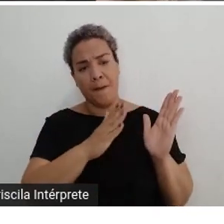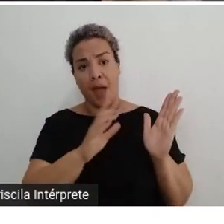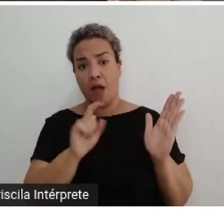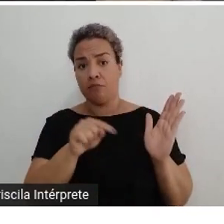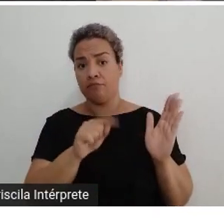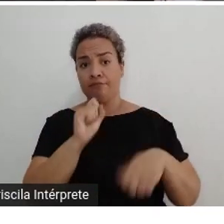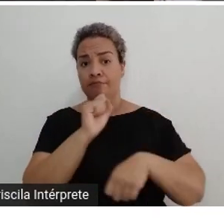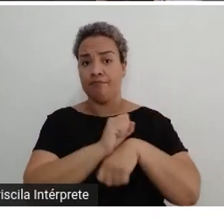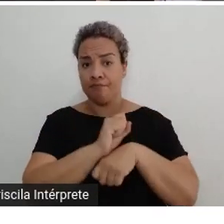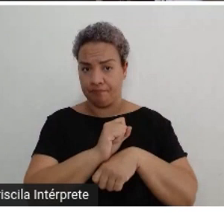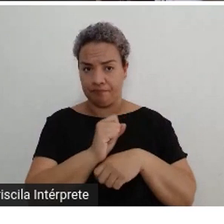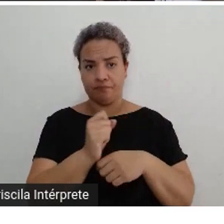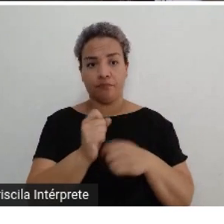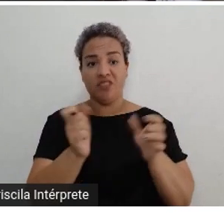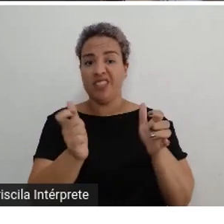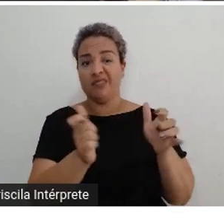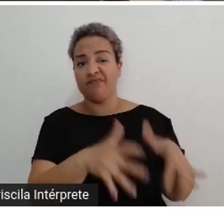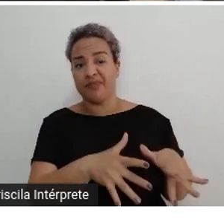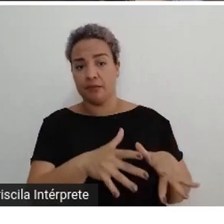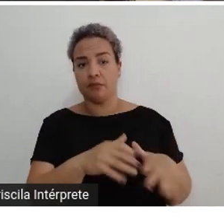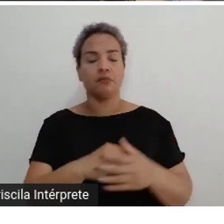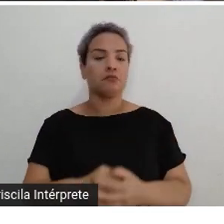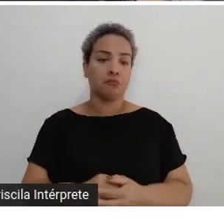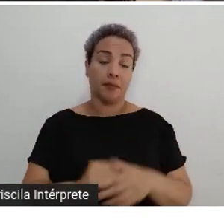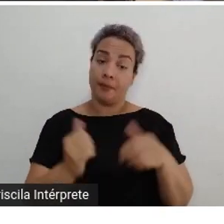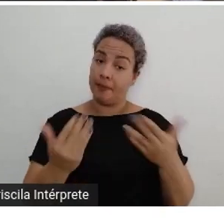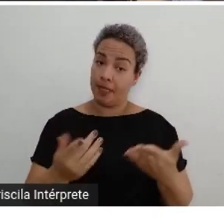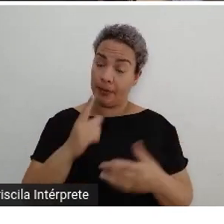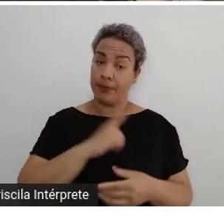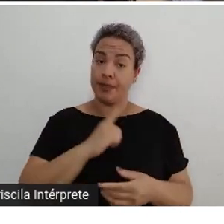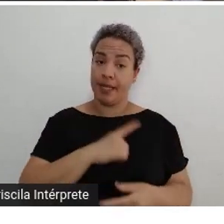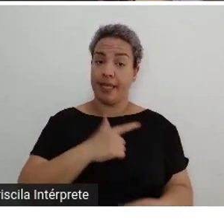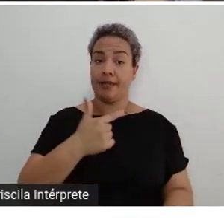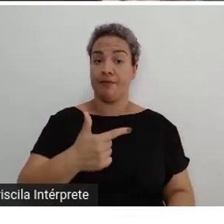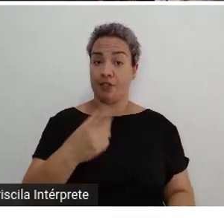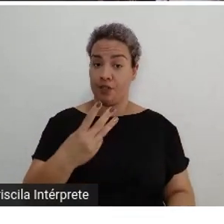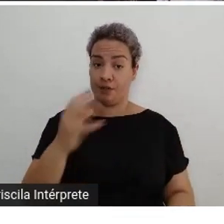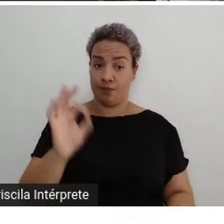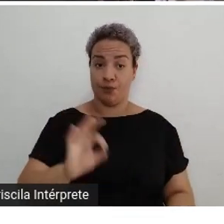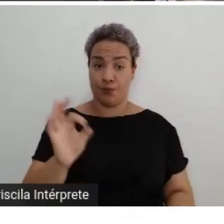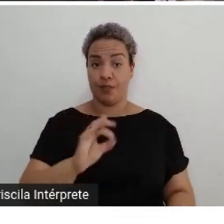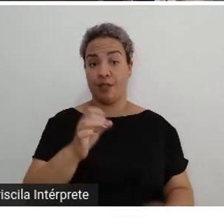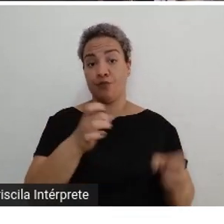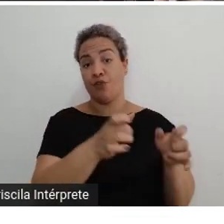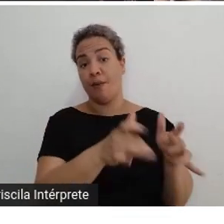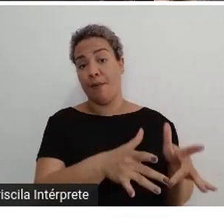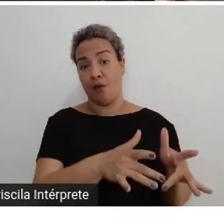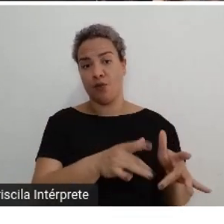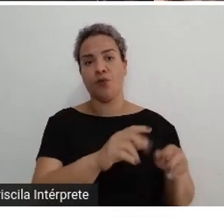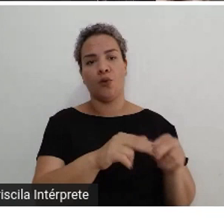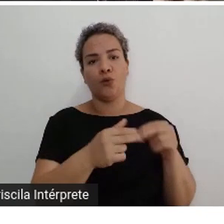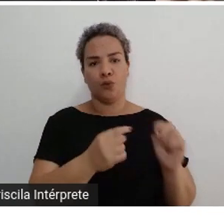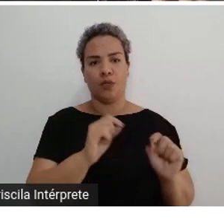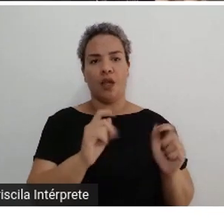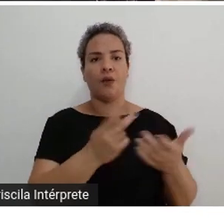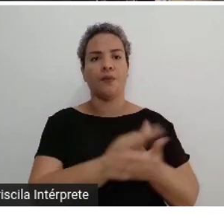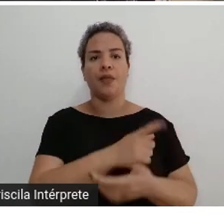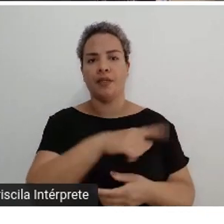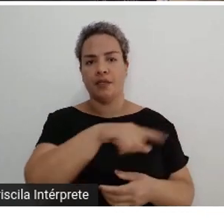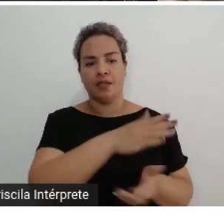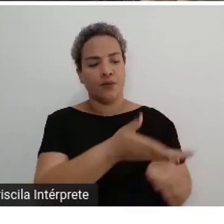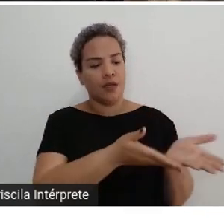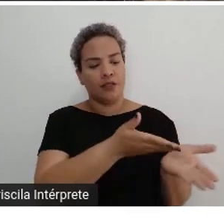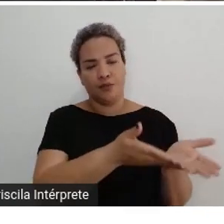no atendimento e abandonaram ali. Então, eu tenho 23% de abandono deste ponto em específico do